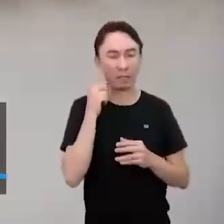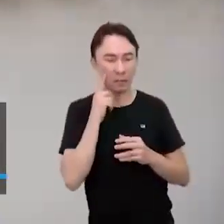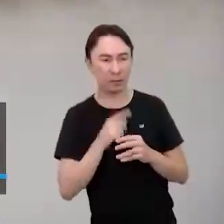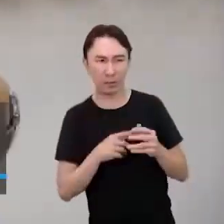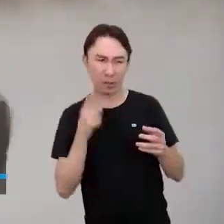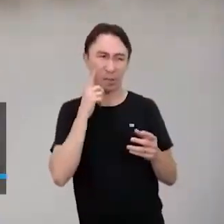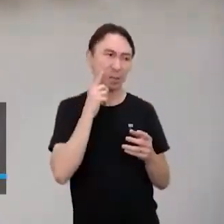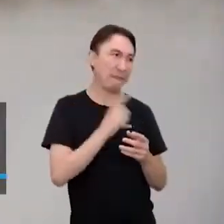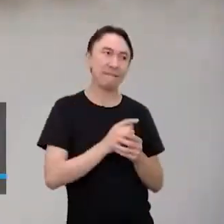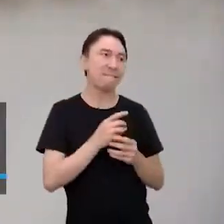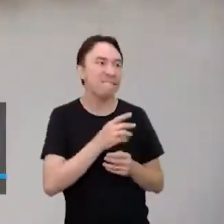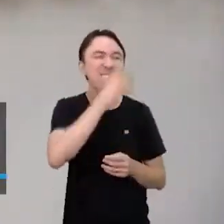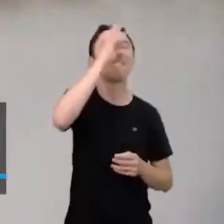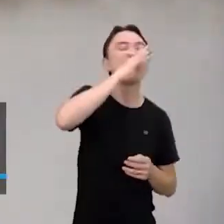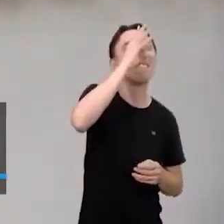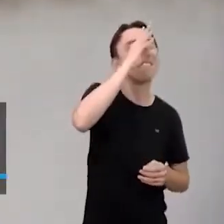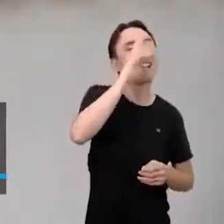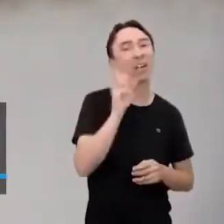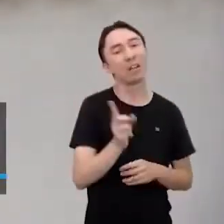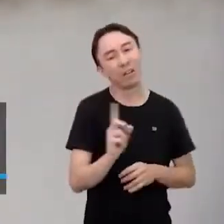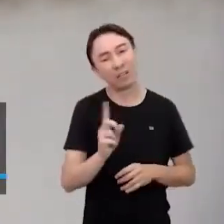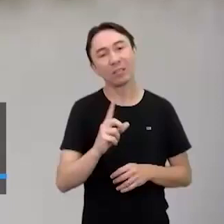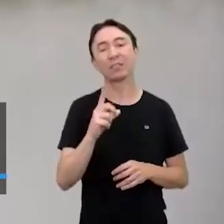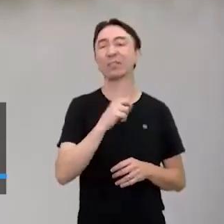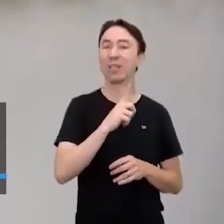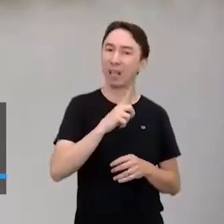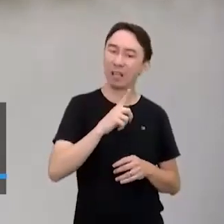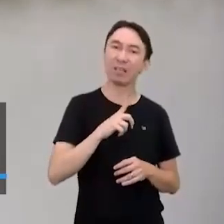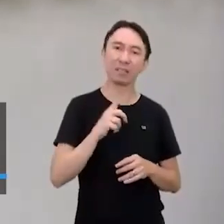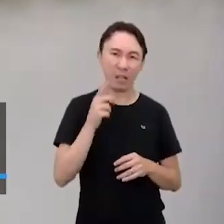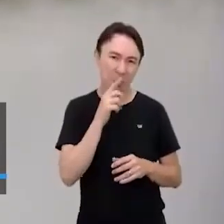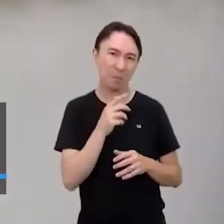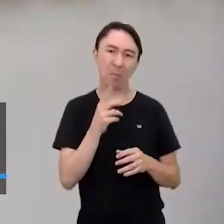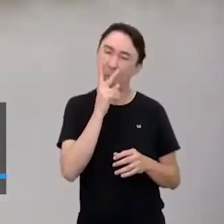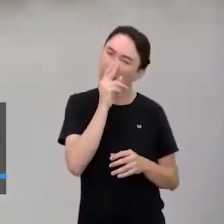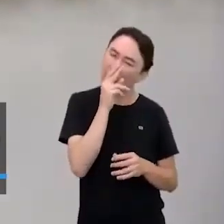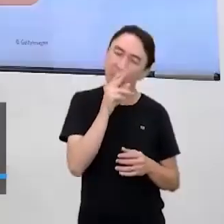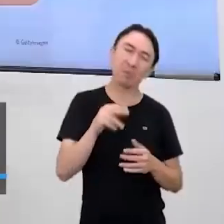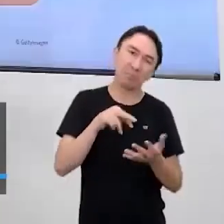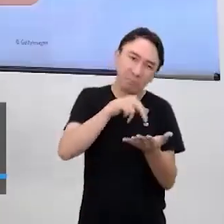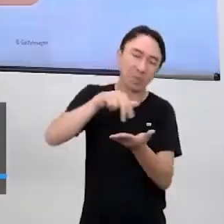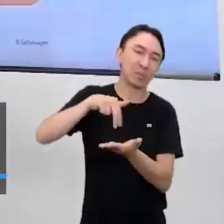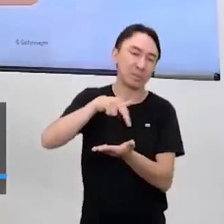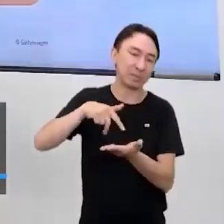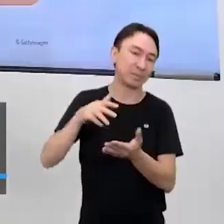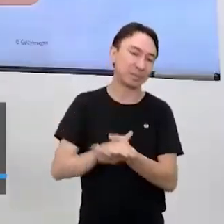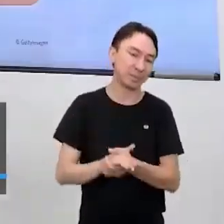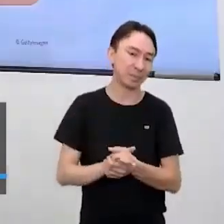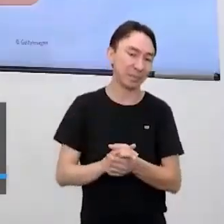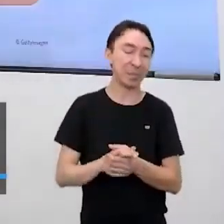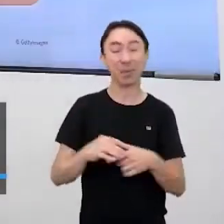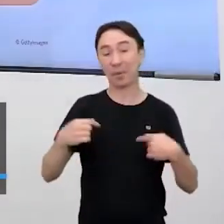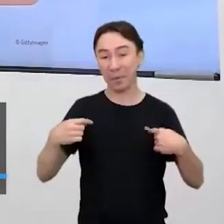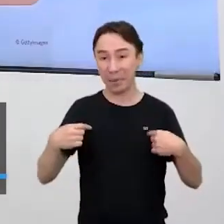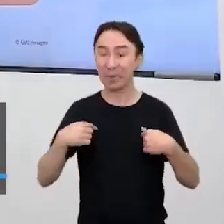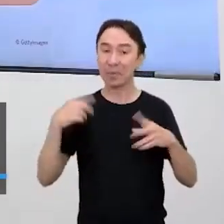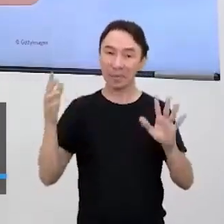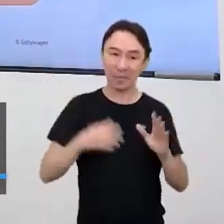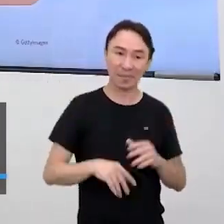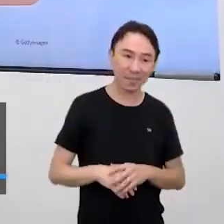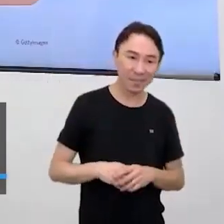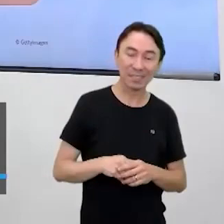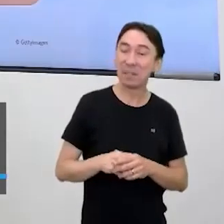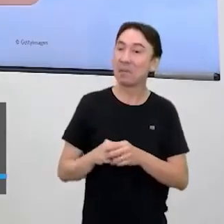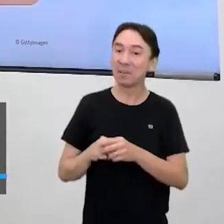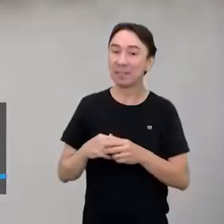Não. Tem aquele elemento meio coreográfico, assim. E hoje o uca-uca, agora quem é um cosplay de